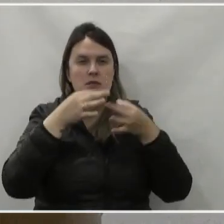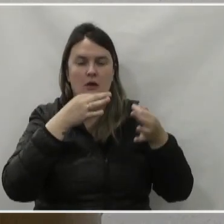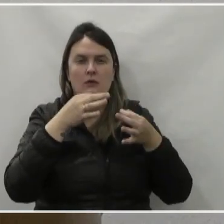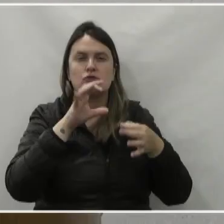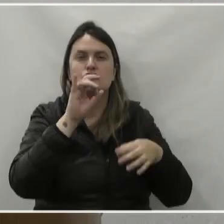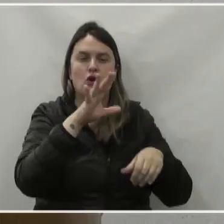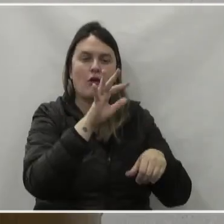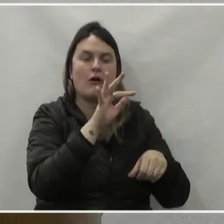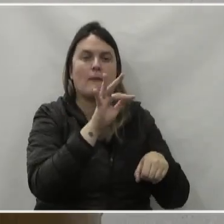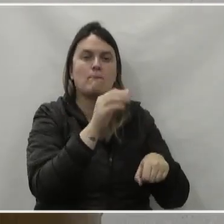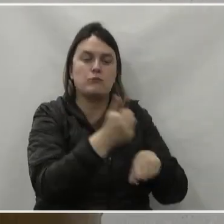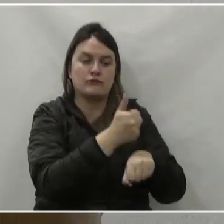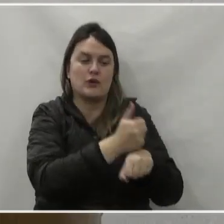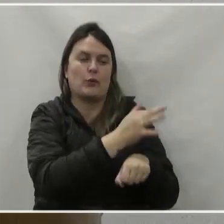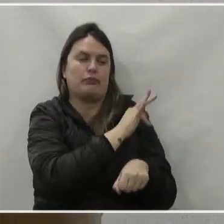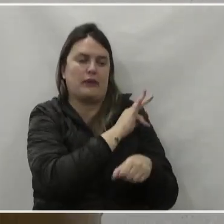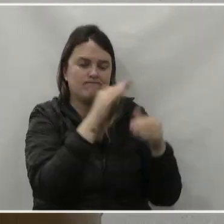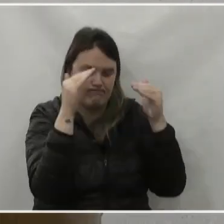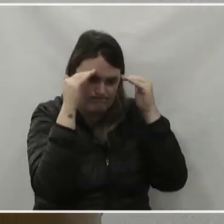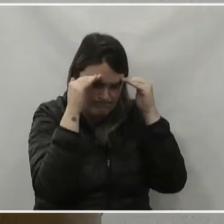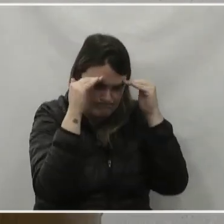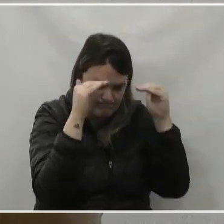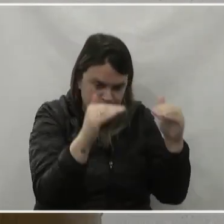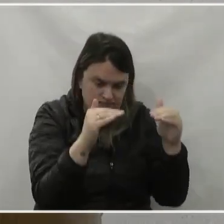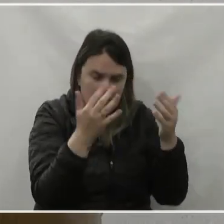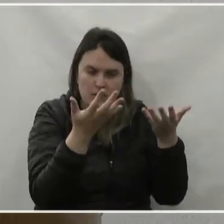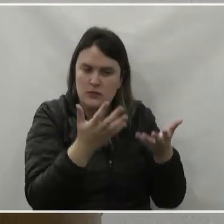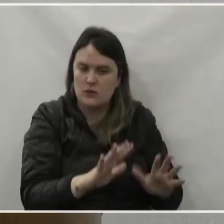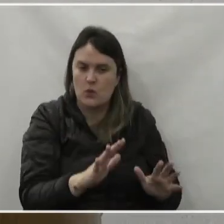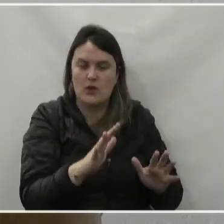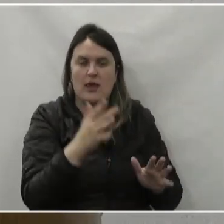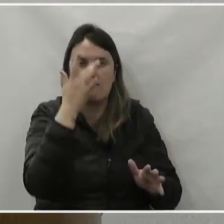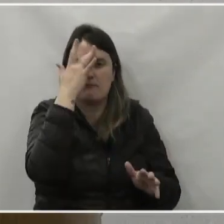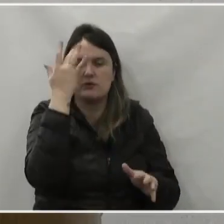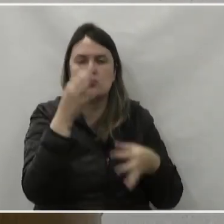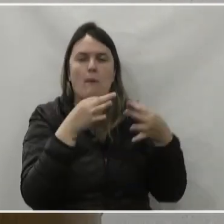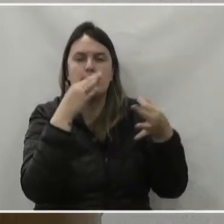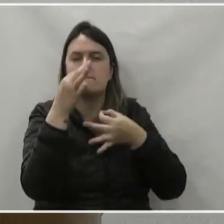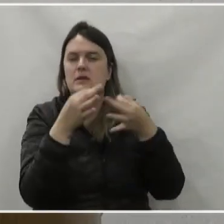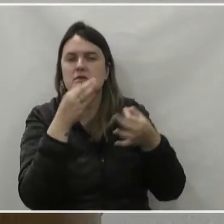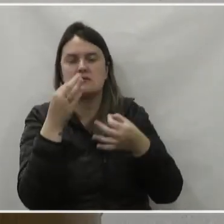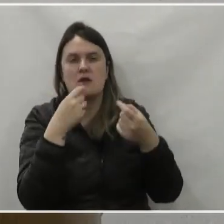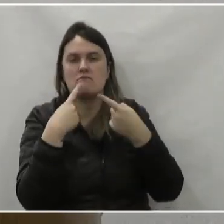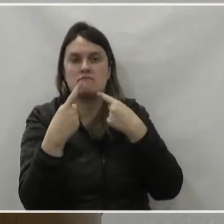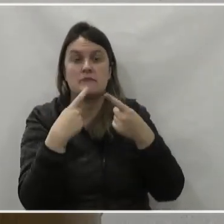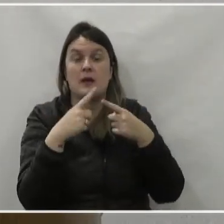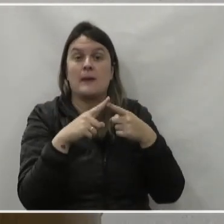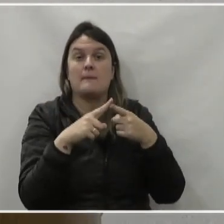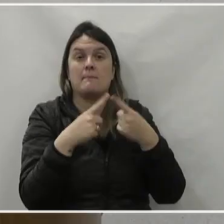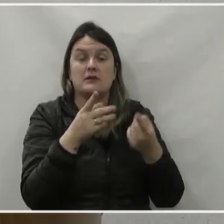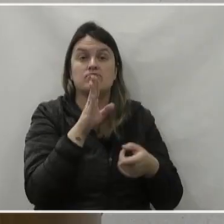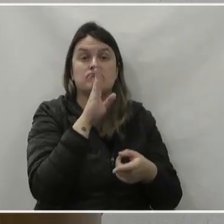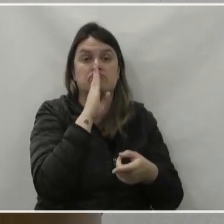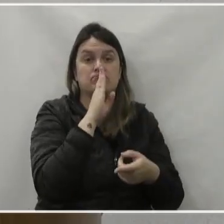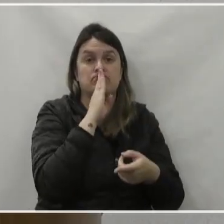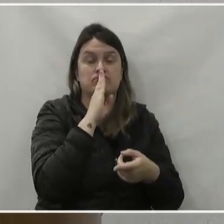técnicos obedientes, não quer sujeitos críticos, mas operários